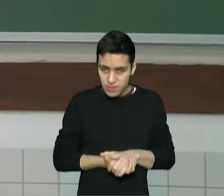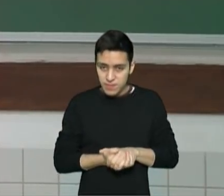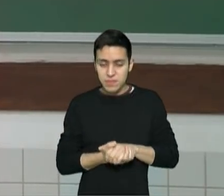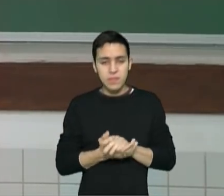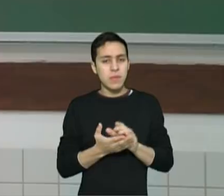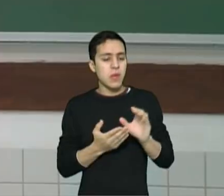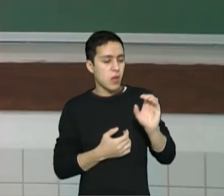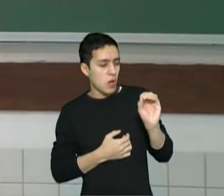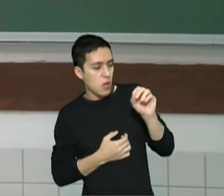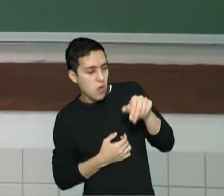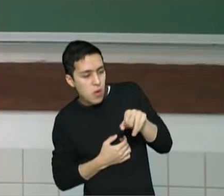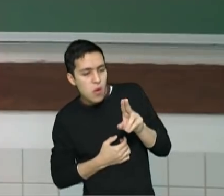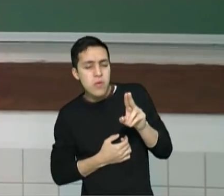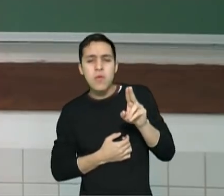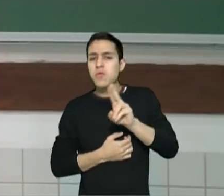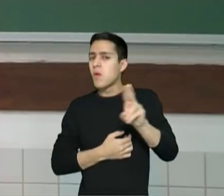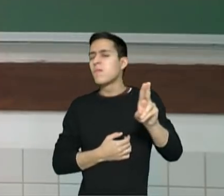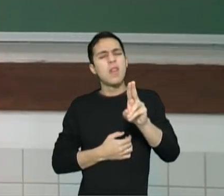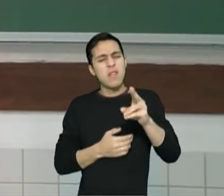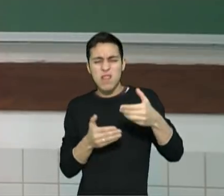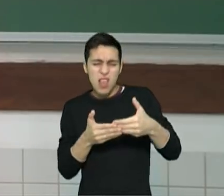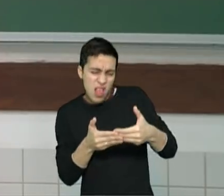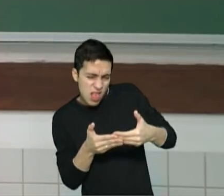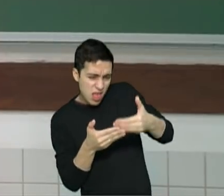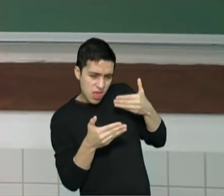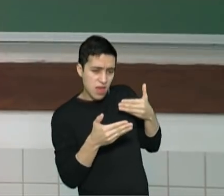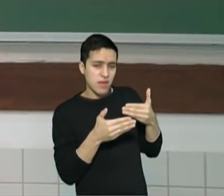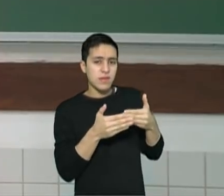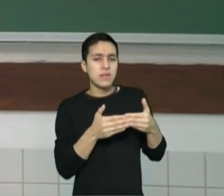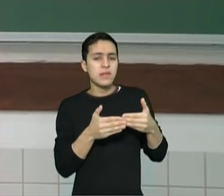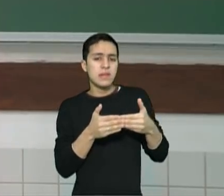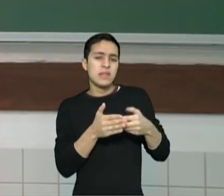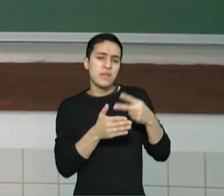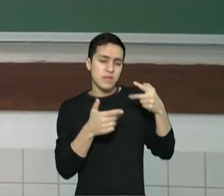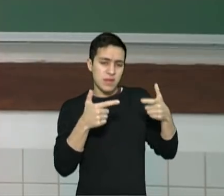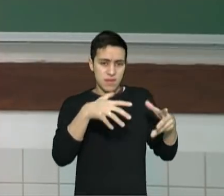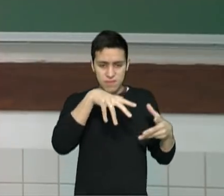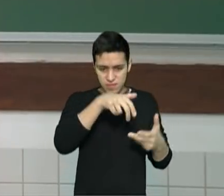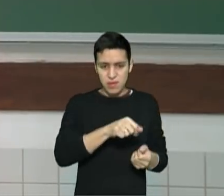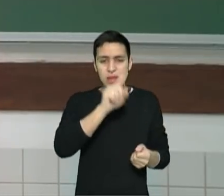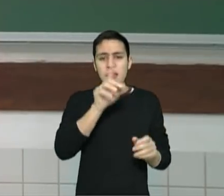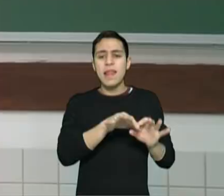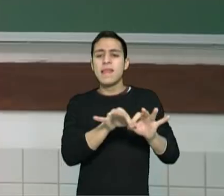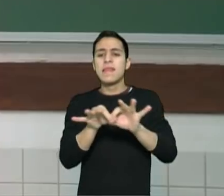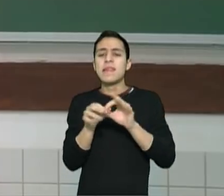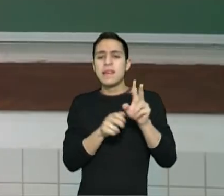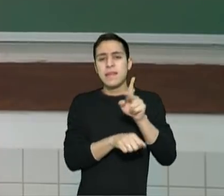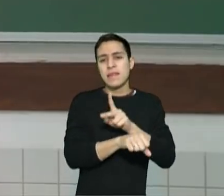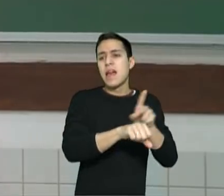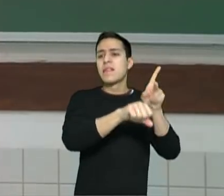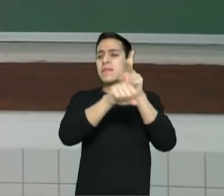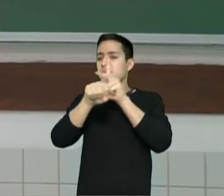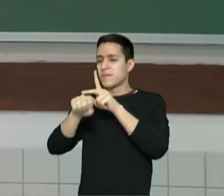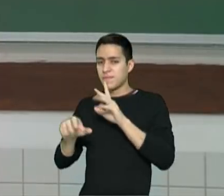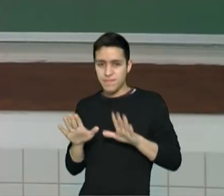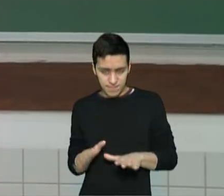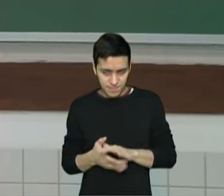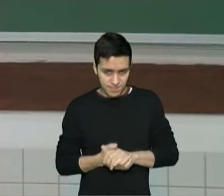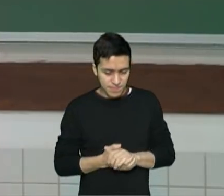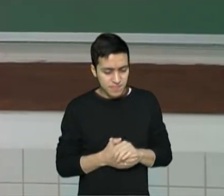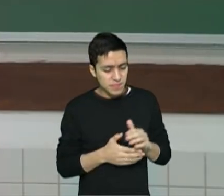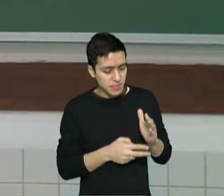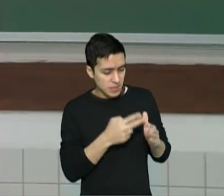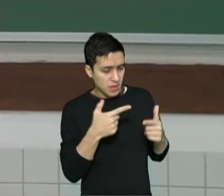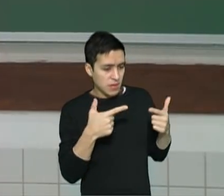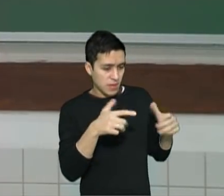nasceu ONU, ela nasceu ainda um pouquinho antes da Segunda Guerra Mundial com o nome de Liga das Nações, mas pós-Segunda